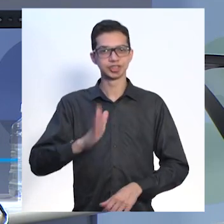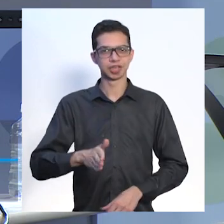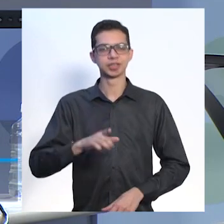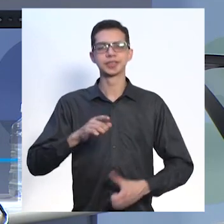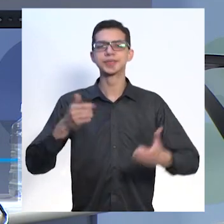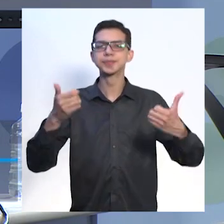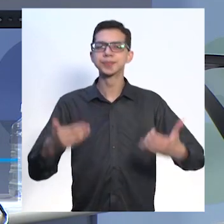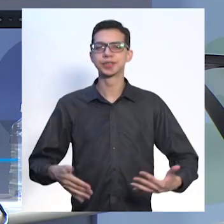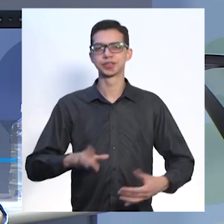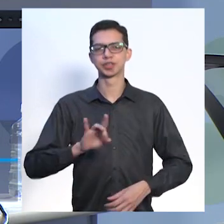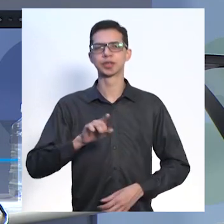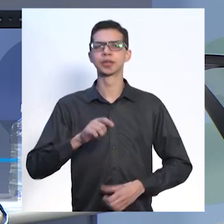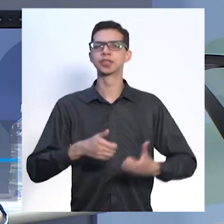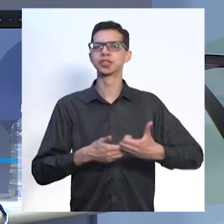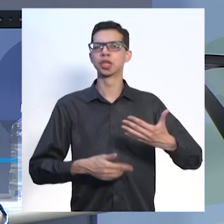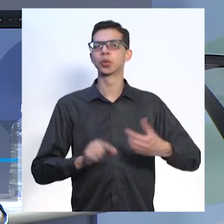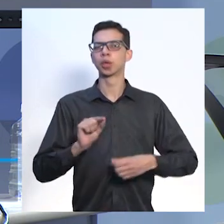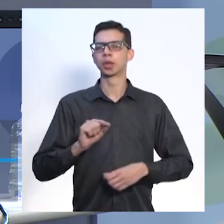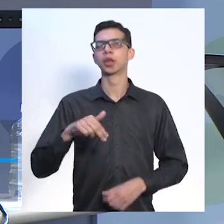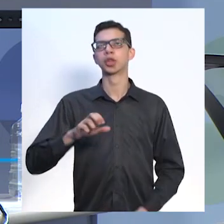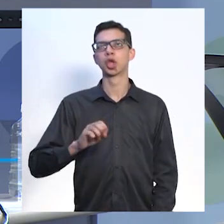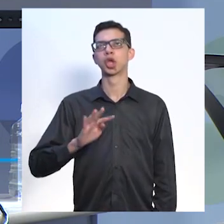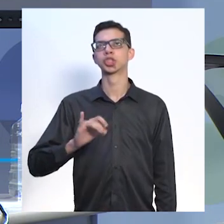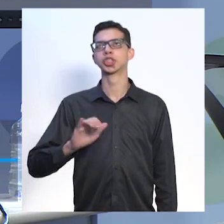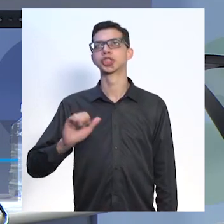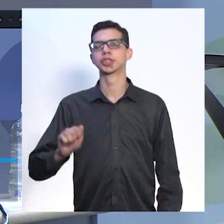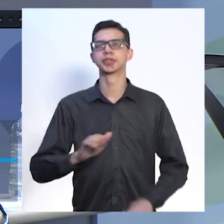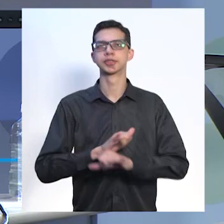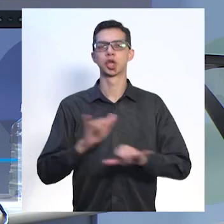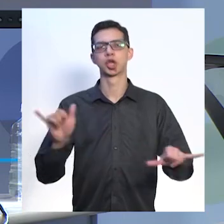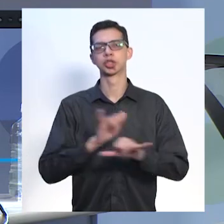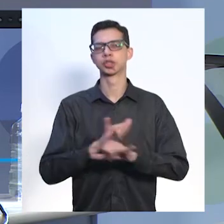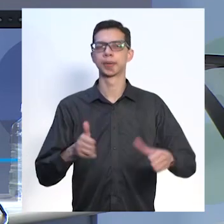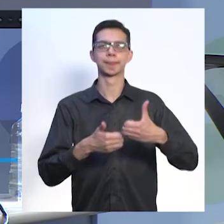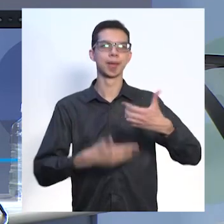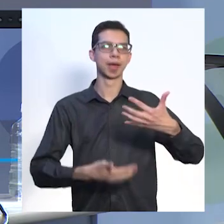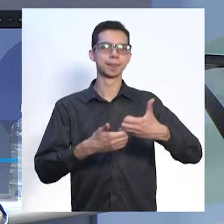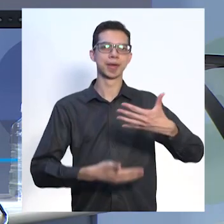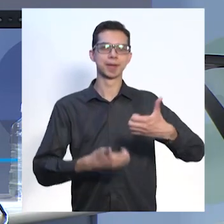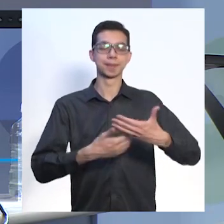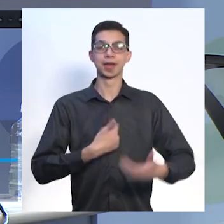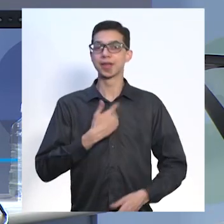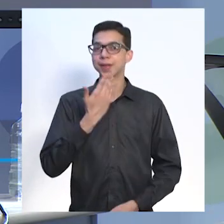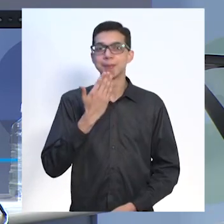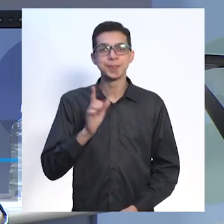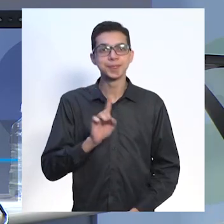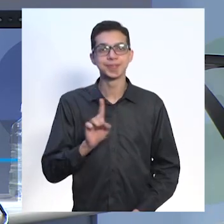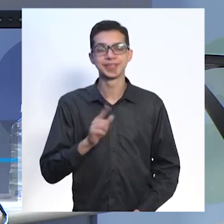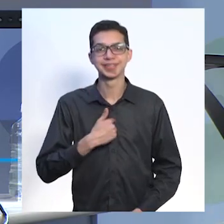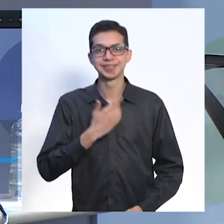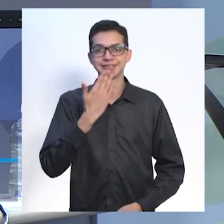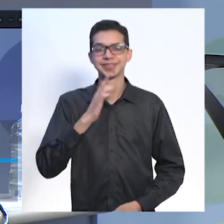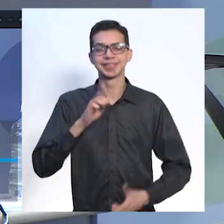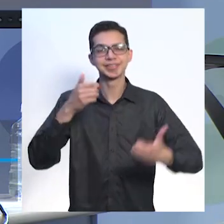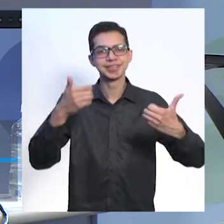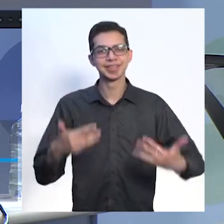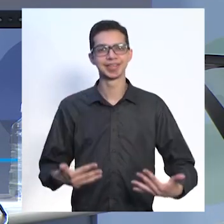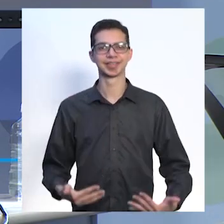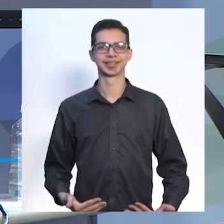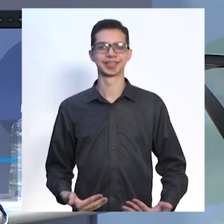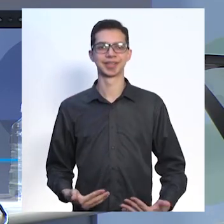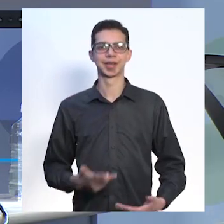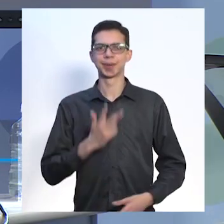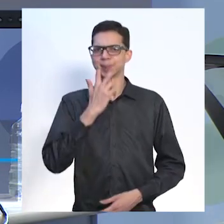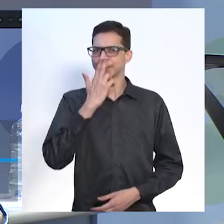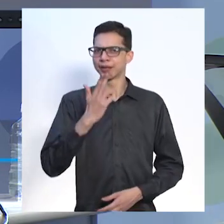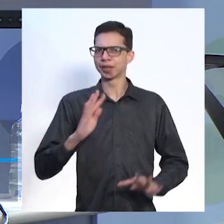justificar. E o que vocês fazem no chat? Notícia, notícia, notícia. Eu não pedi isso, eu pedi a justificativa. Parece que